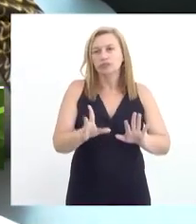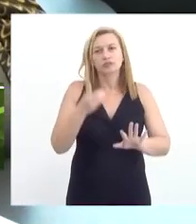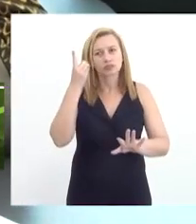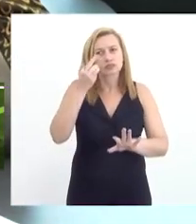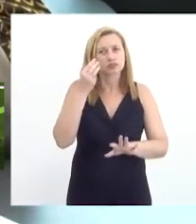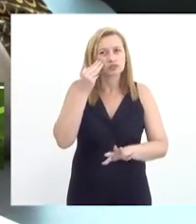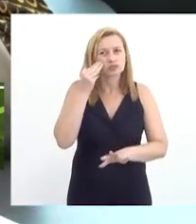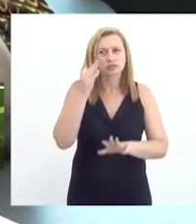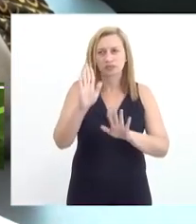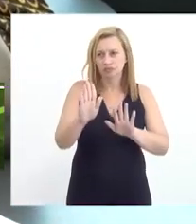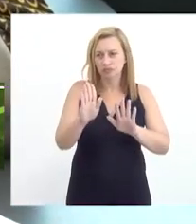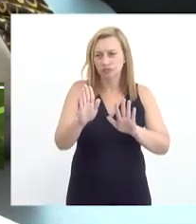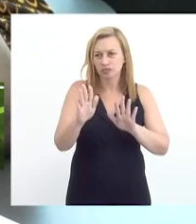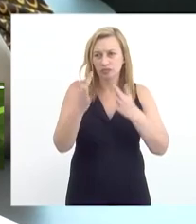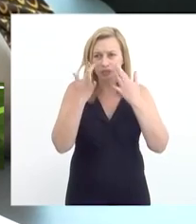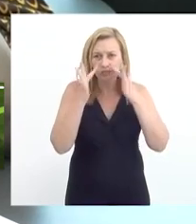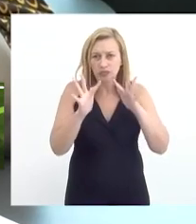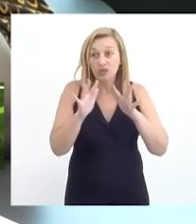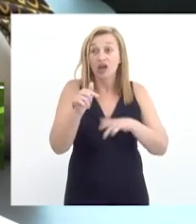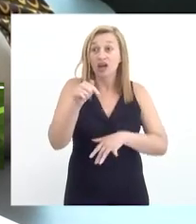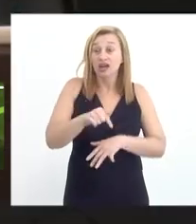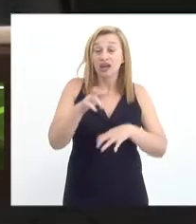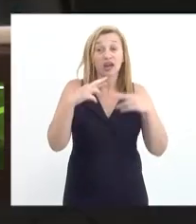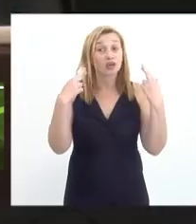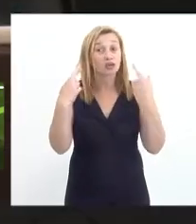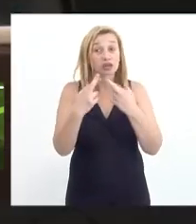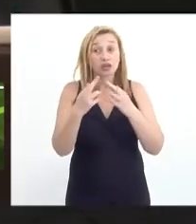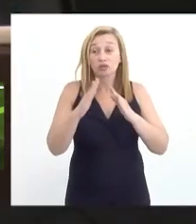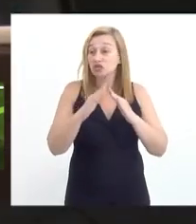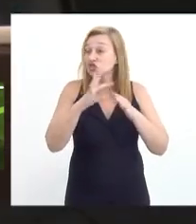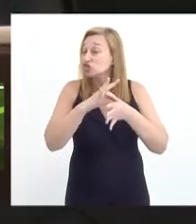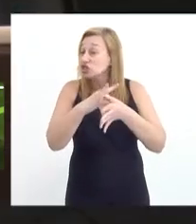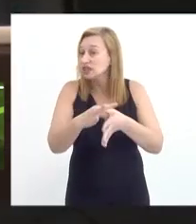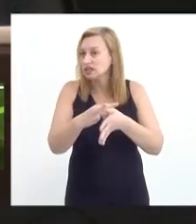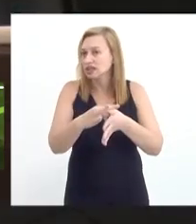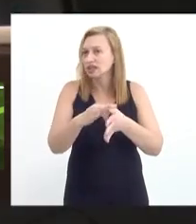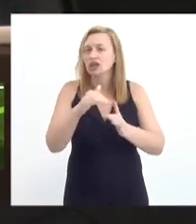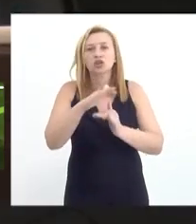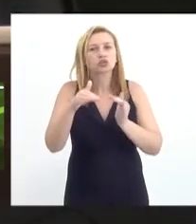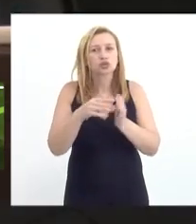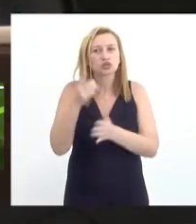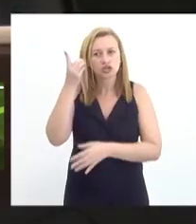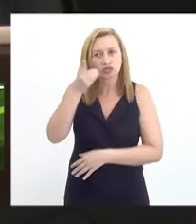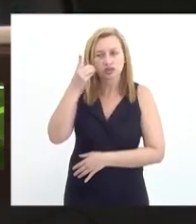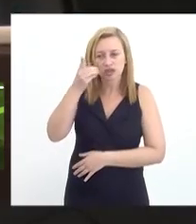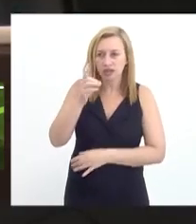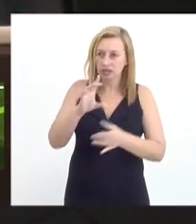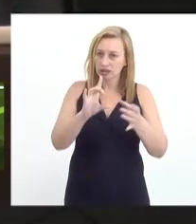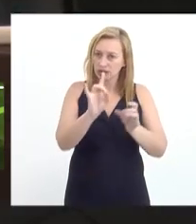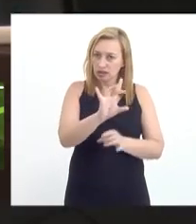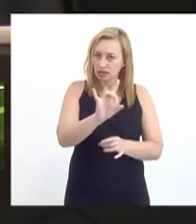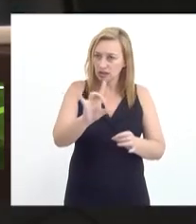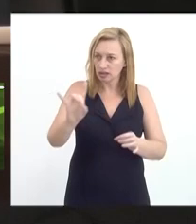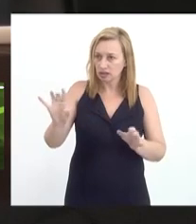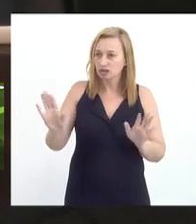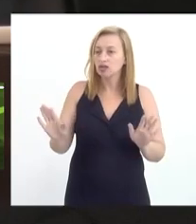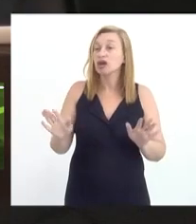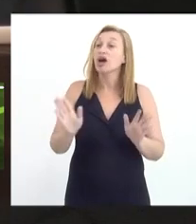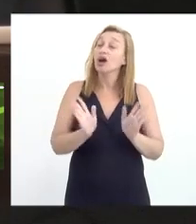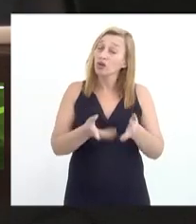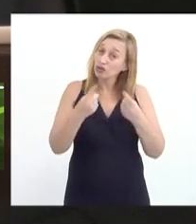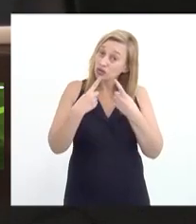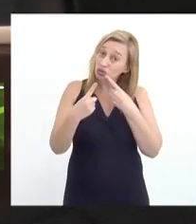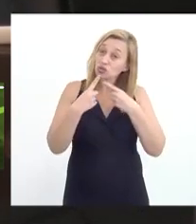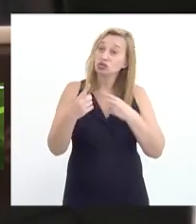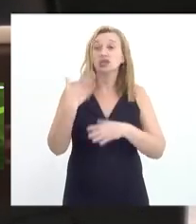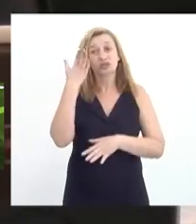Só para chamar a atenção É seguinte Aqui é a reunião De líderes Nós abrimos Para todos os parlamentares Por favor Vamos discutir